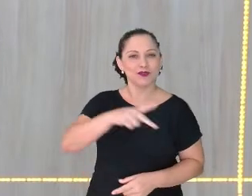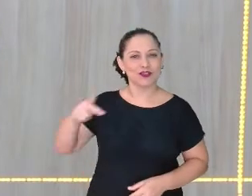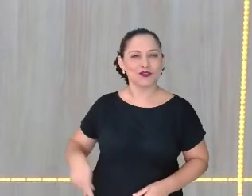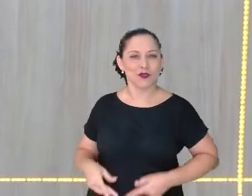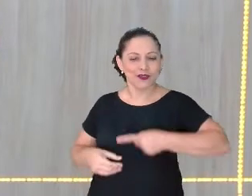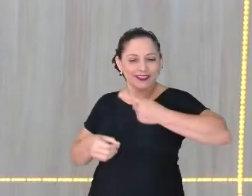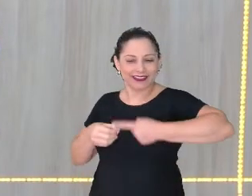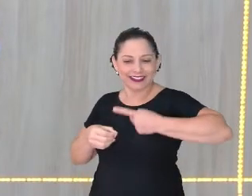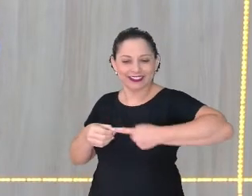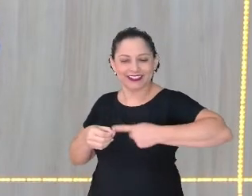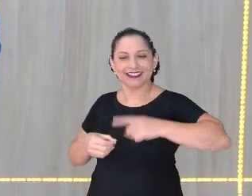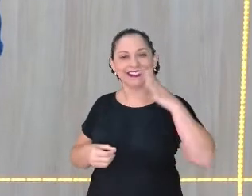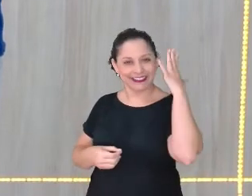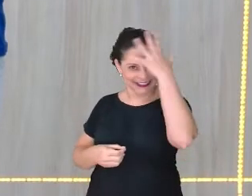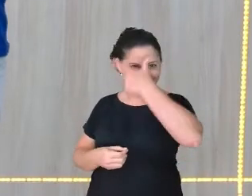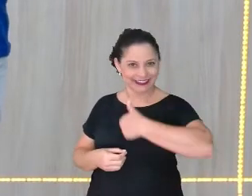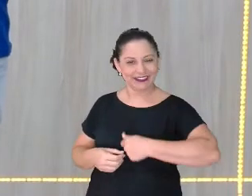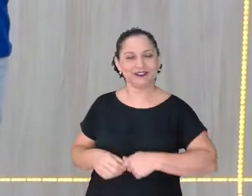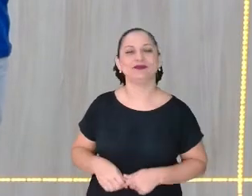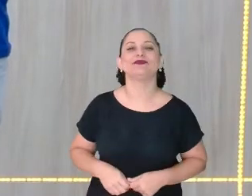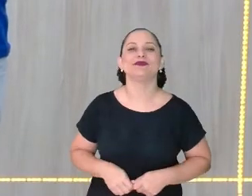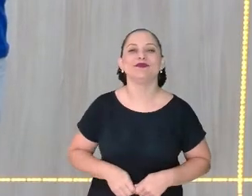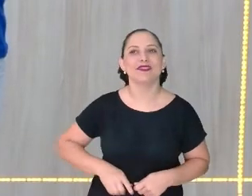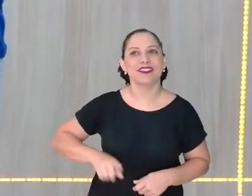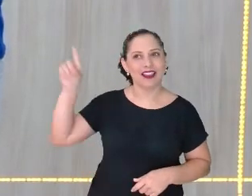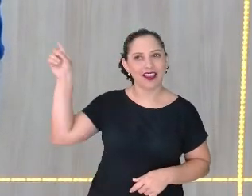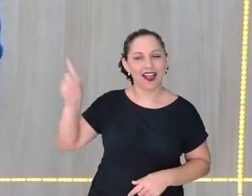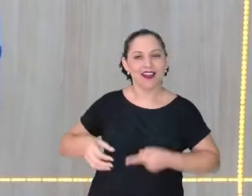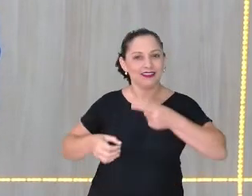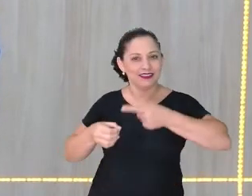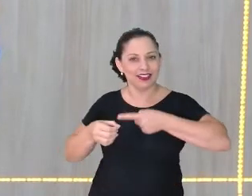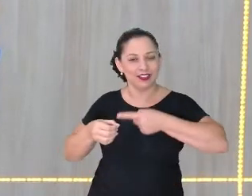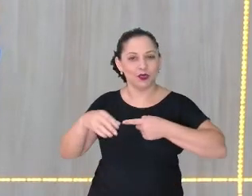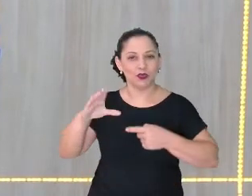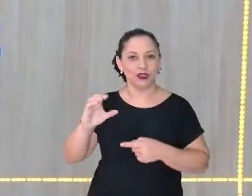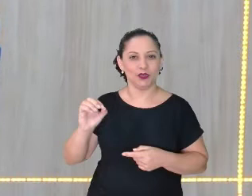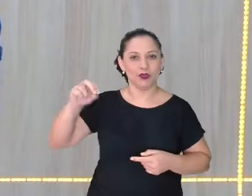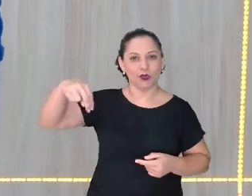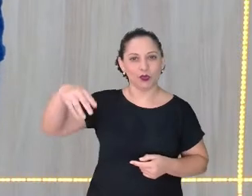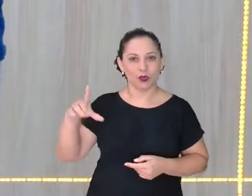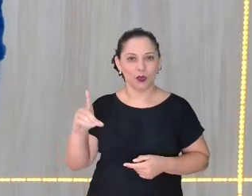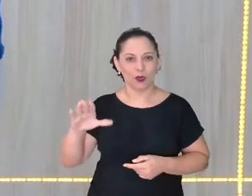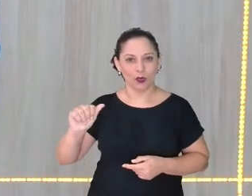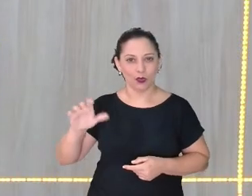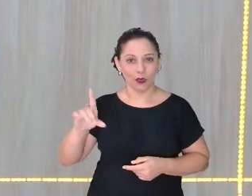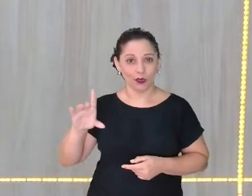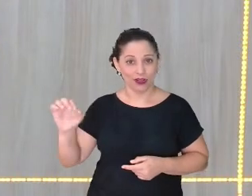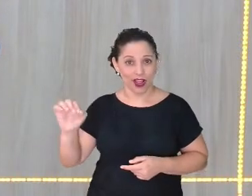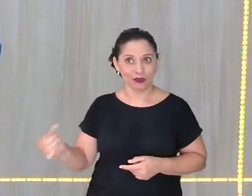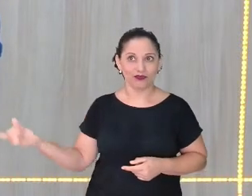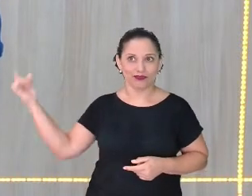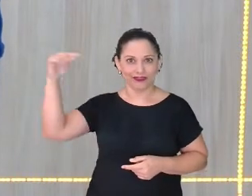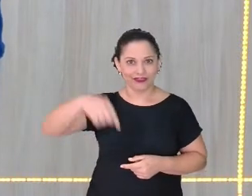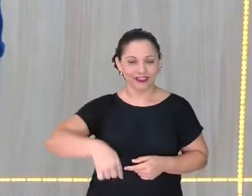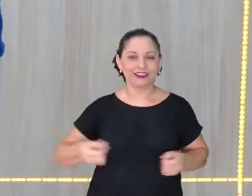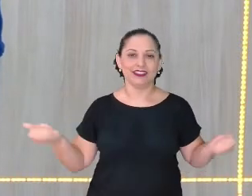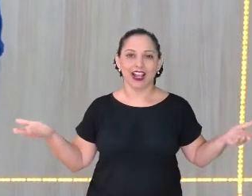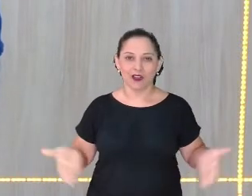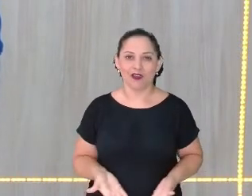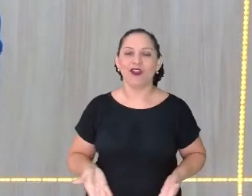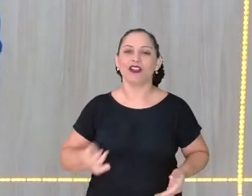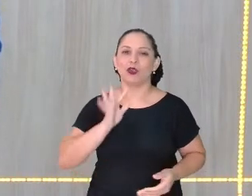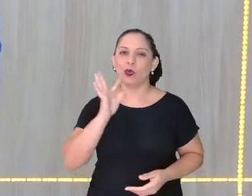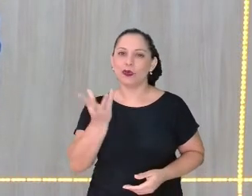matutinho lindo, não é? Vindo lá de Condado para o mundo, trazendo informações para vocês. E hoje eu trago